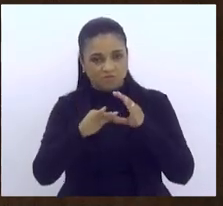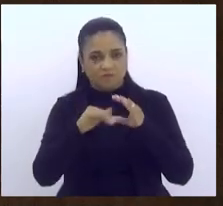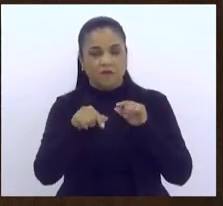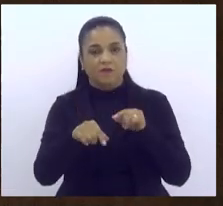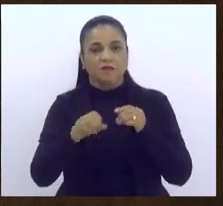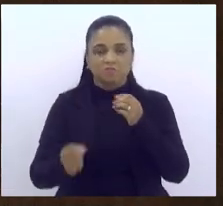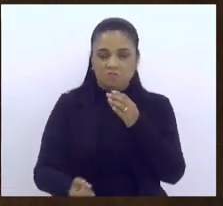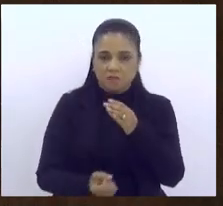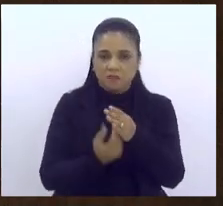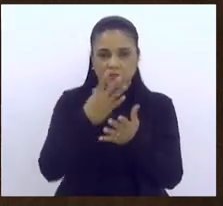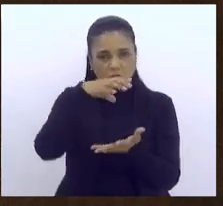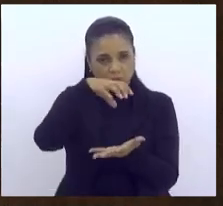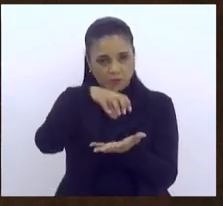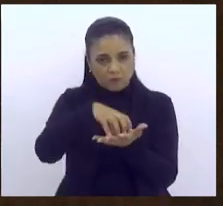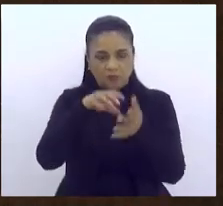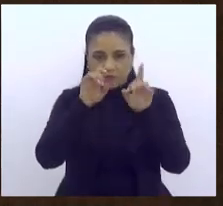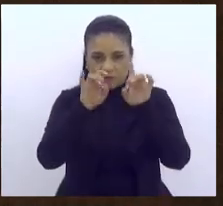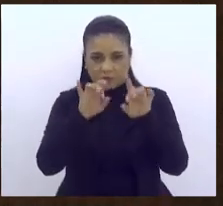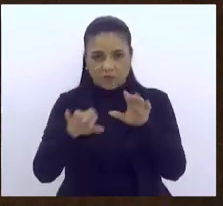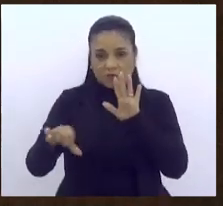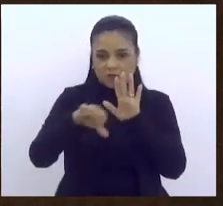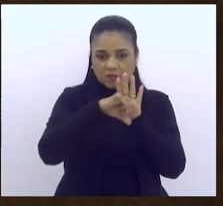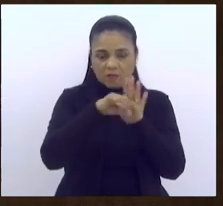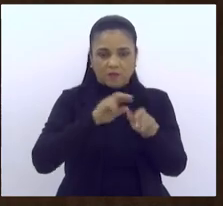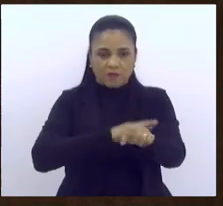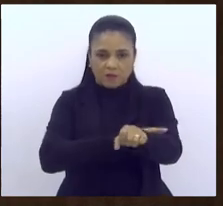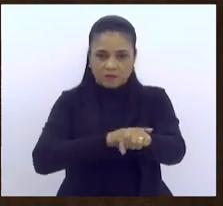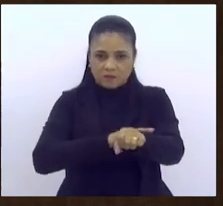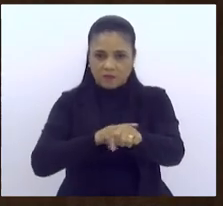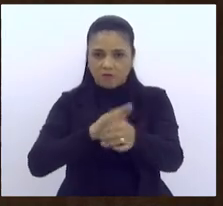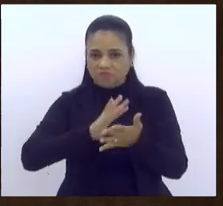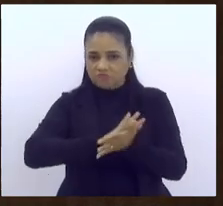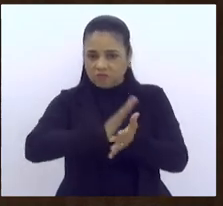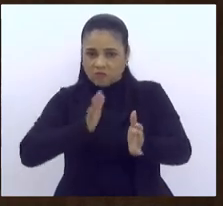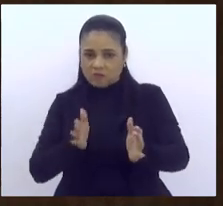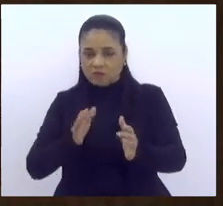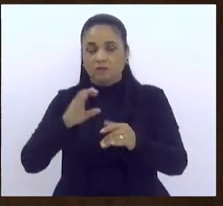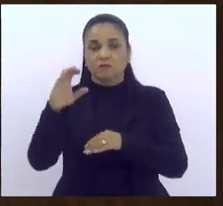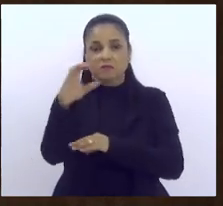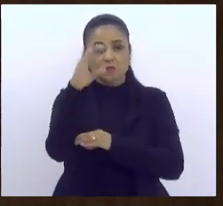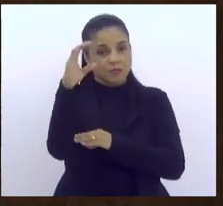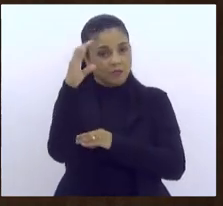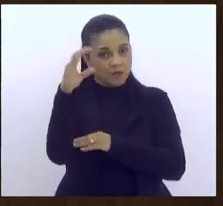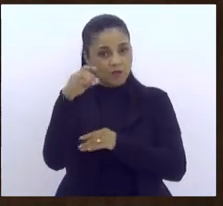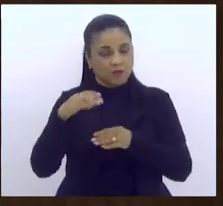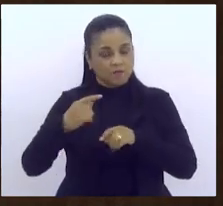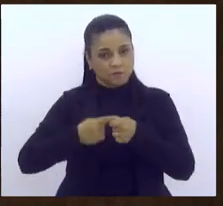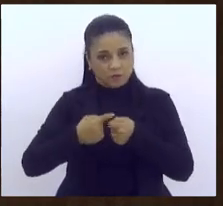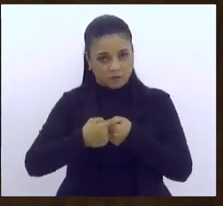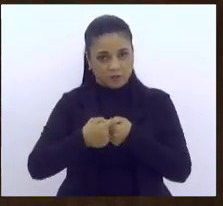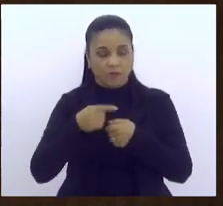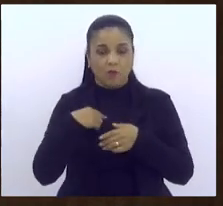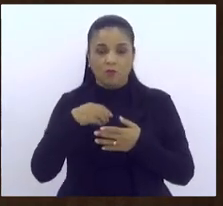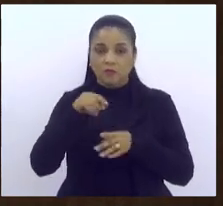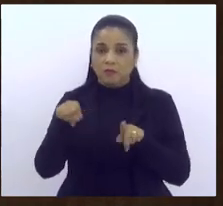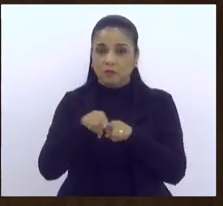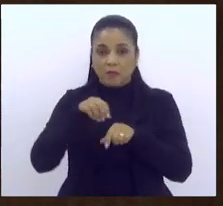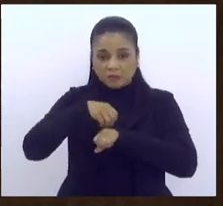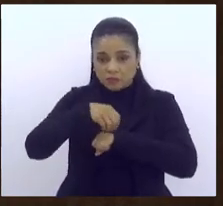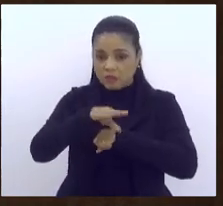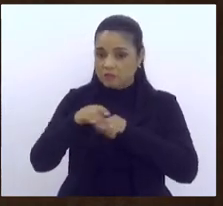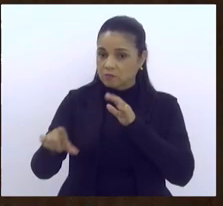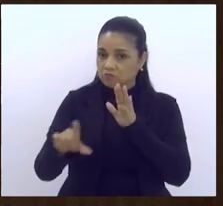sobre a implantação de uma unidade especializada em crimes raciais e delitos de intolerância no município de Niterói. e dizer que eu fiz uma indicação